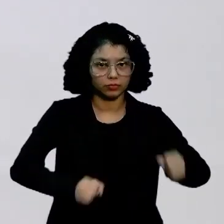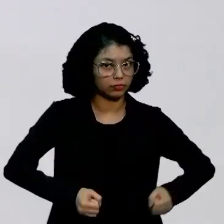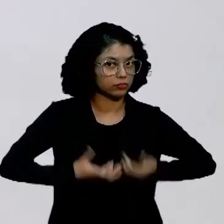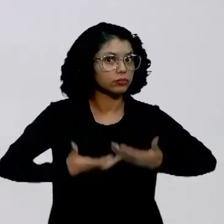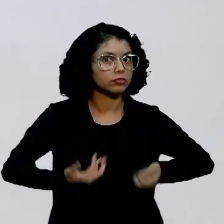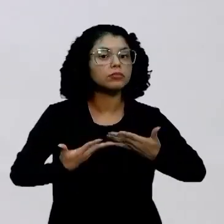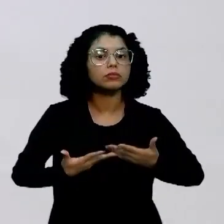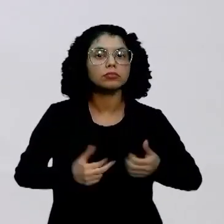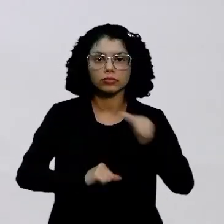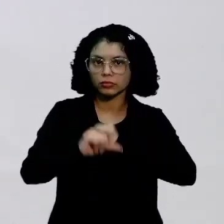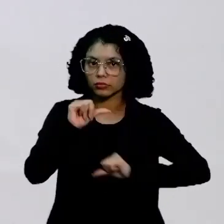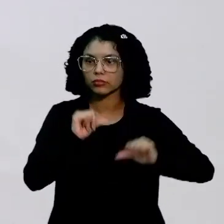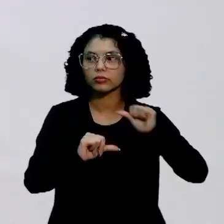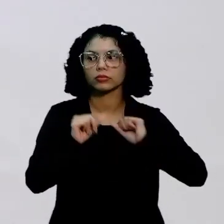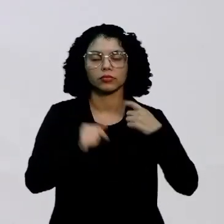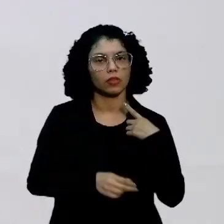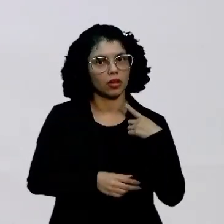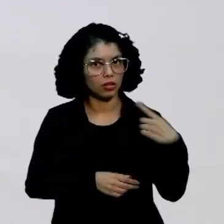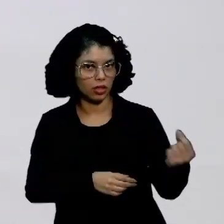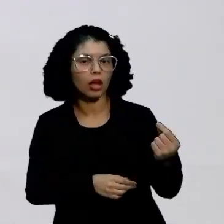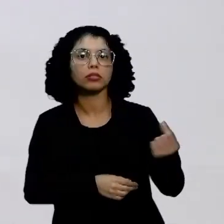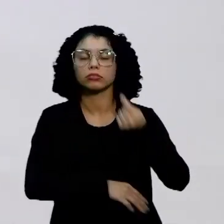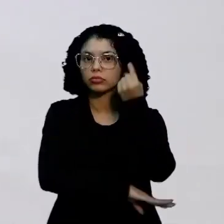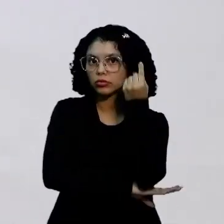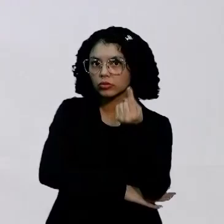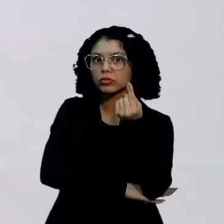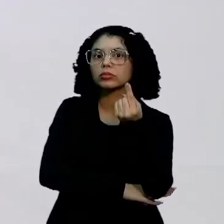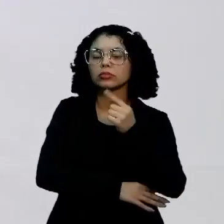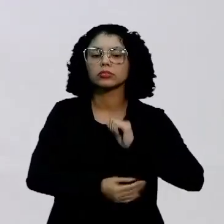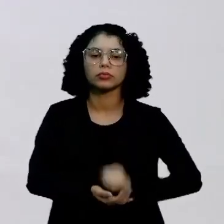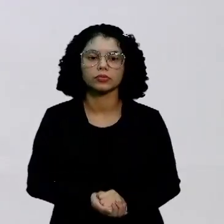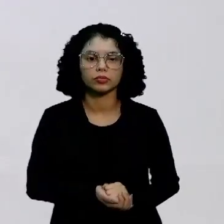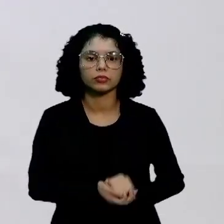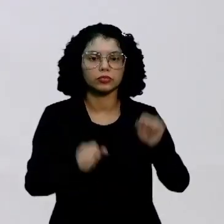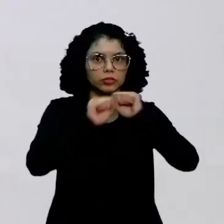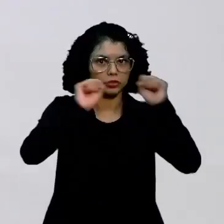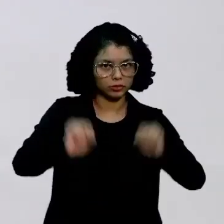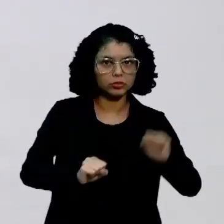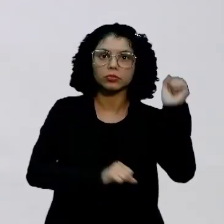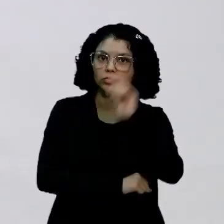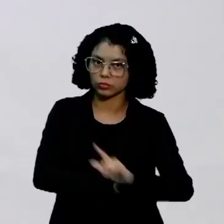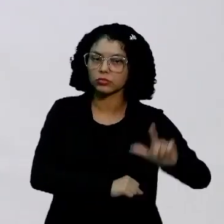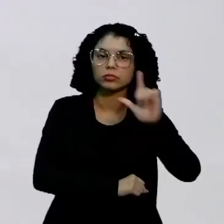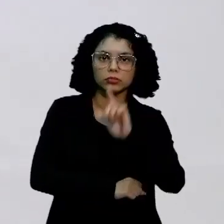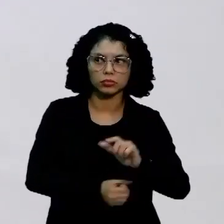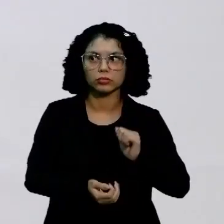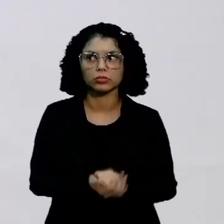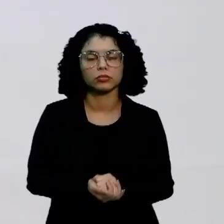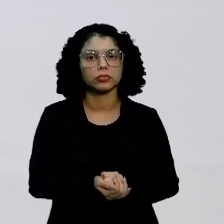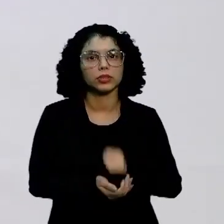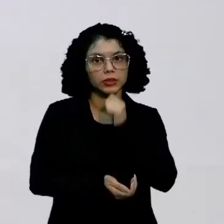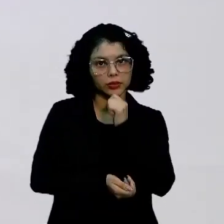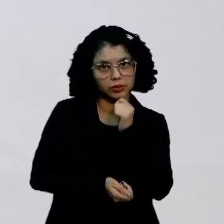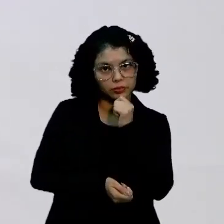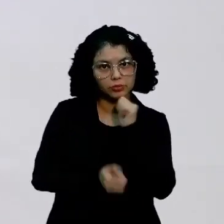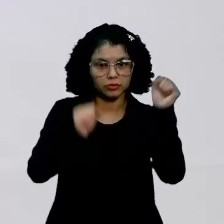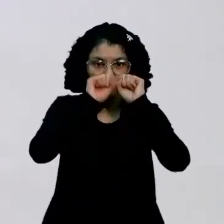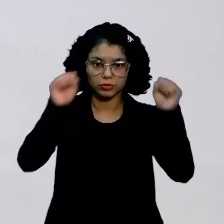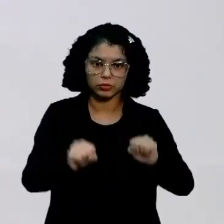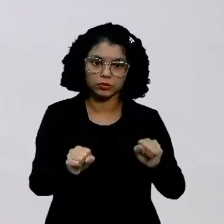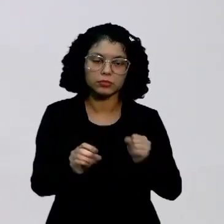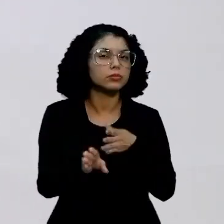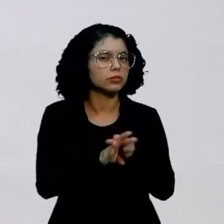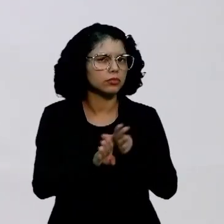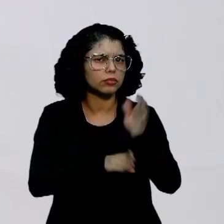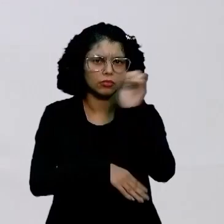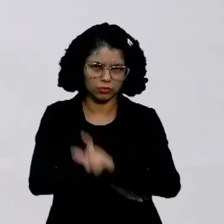manifestação de transição. Eu saio de uma configuração de um sistema literário para um sistema literário